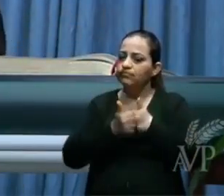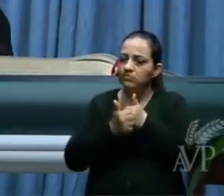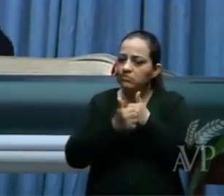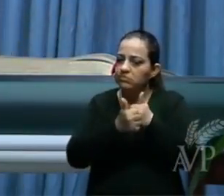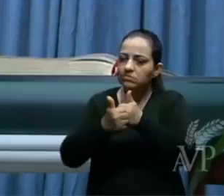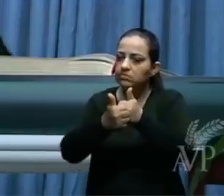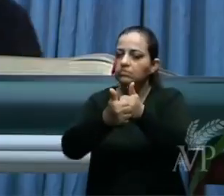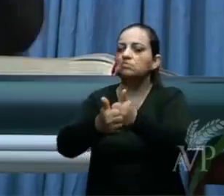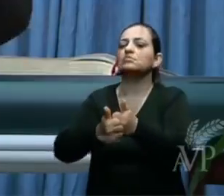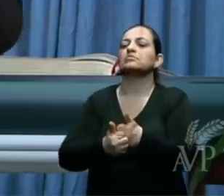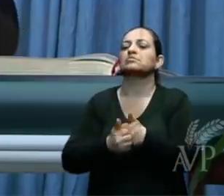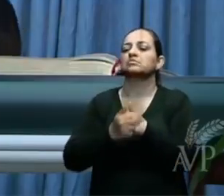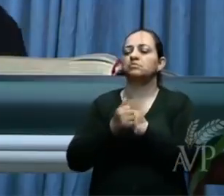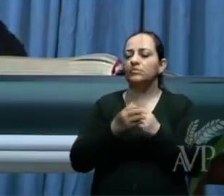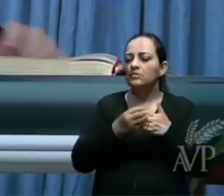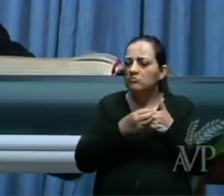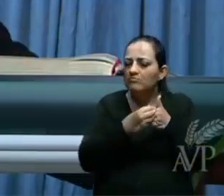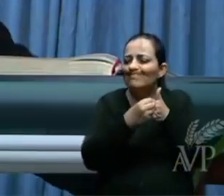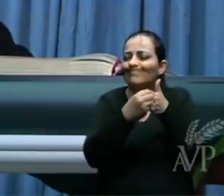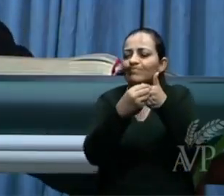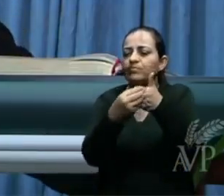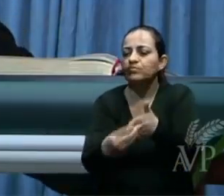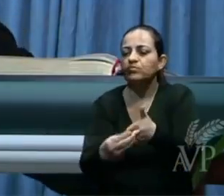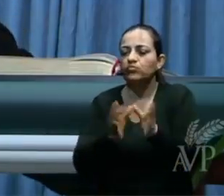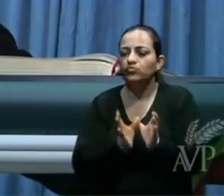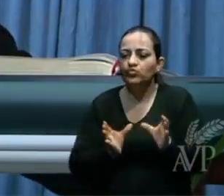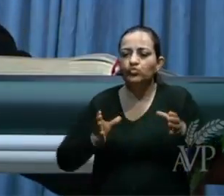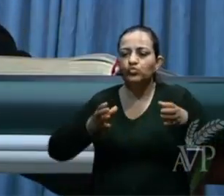sarça ardente que guiou israel